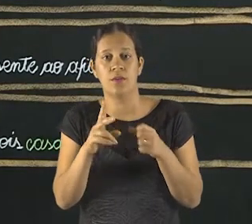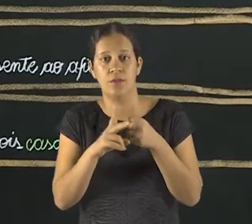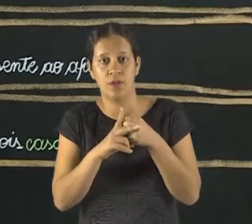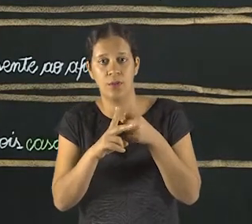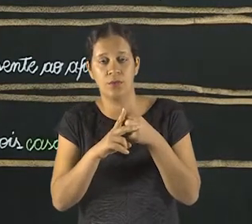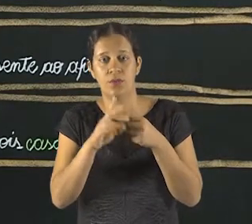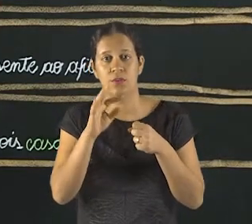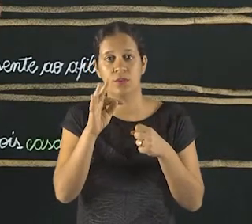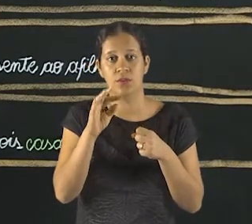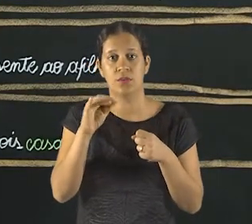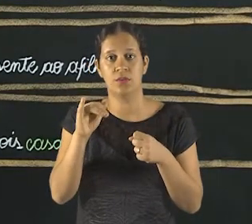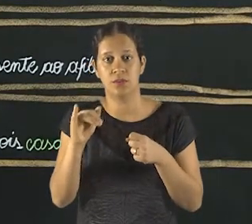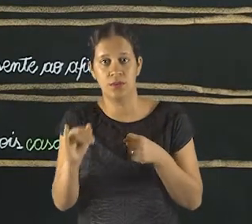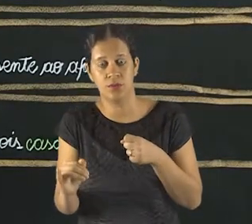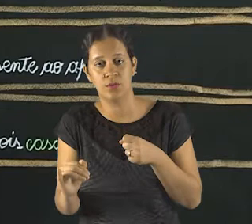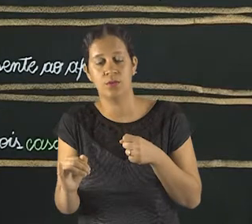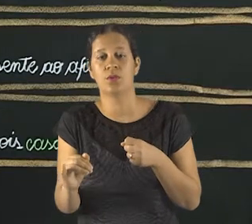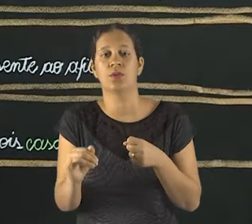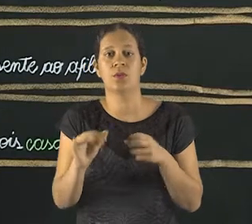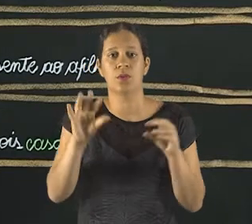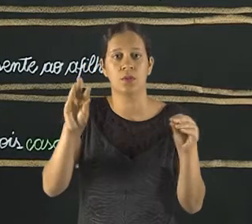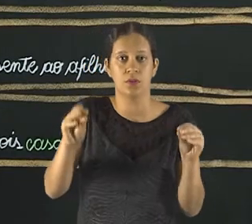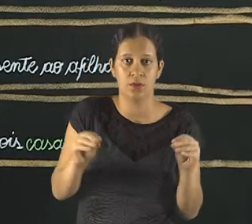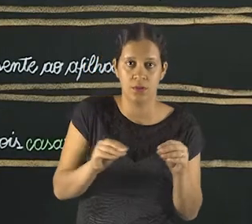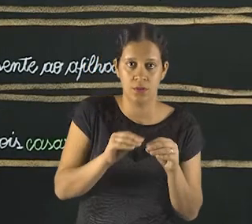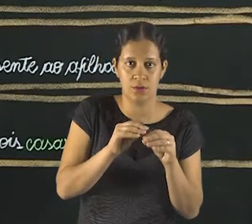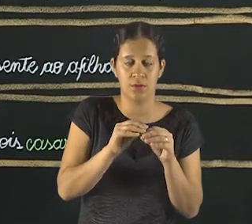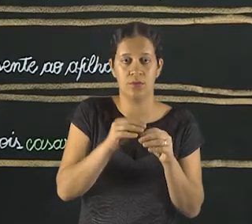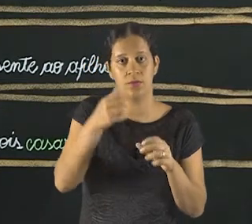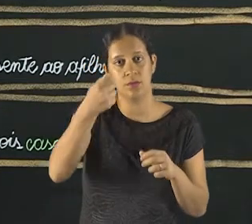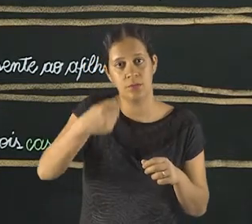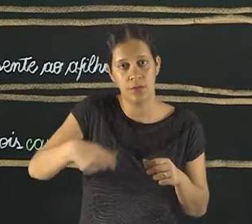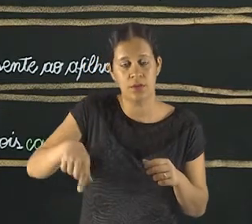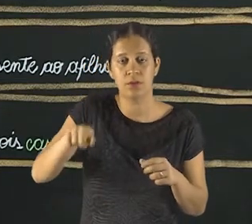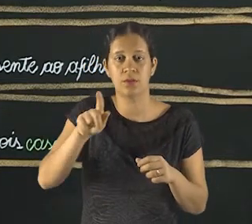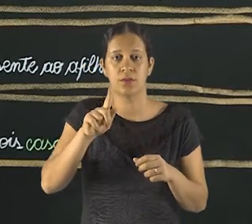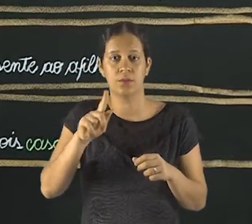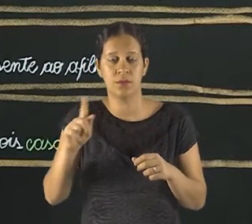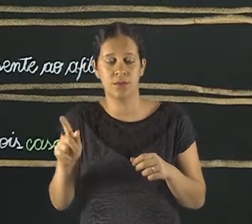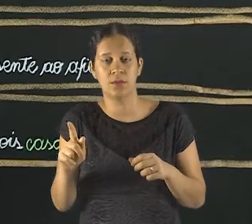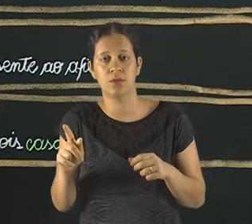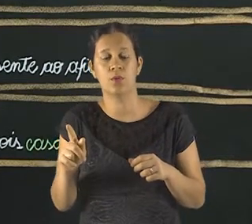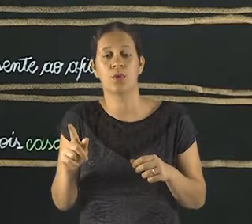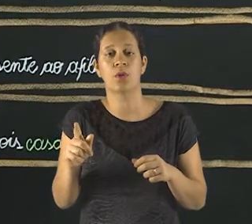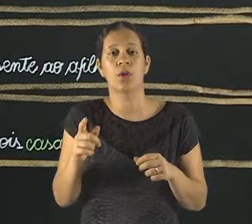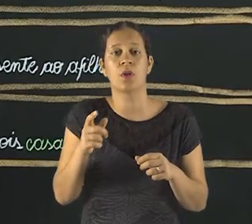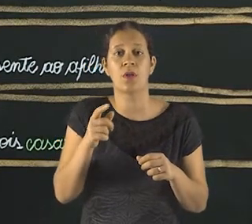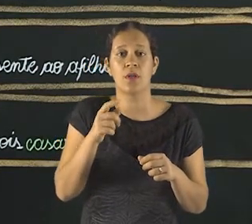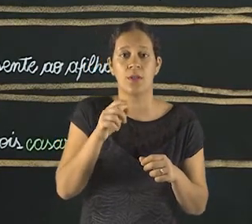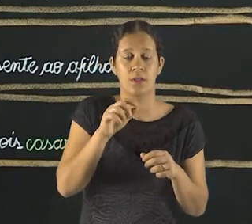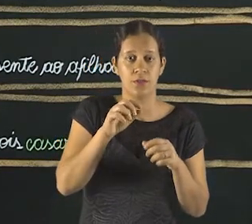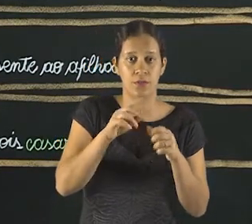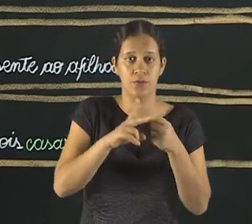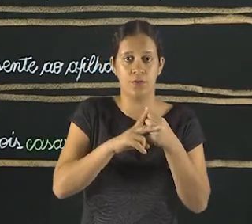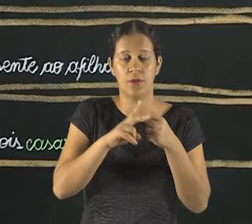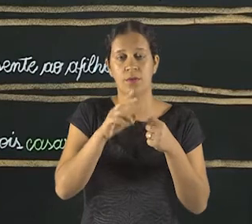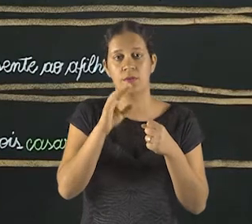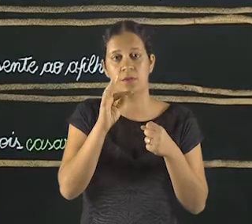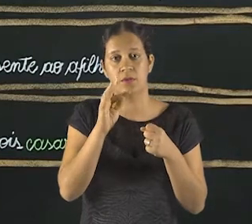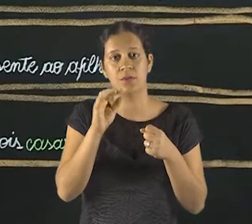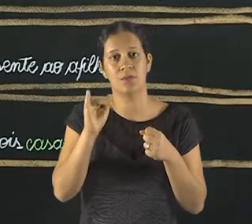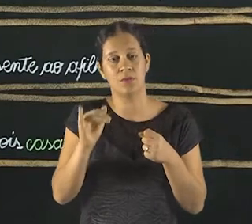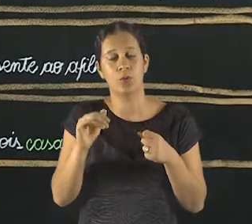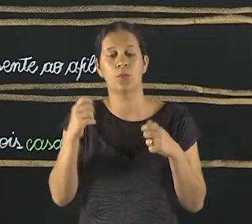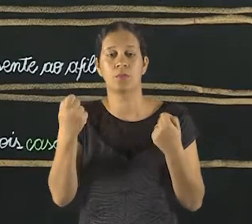vimos transitivos diretos e indiretos. Os diretos se ligam ao verbo sem necessidade de uma interferência de preposição e os